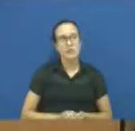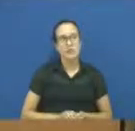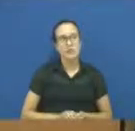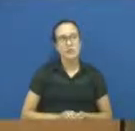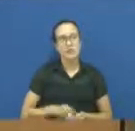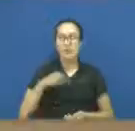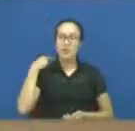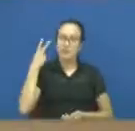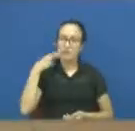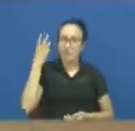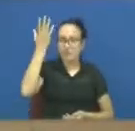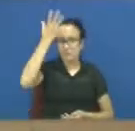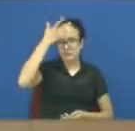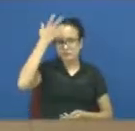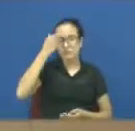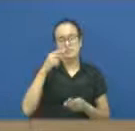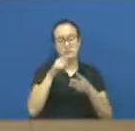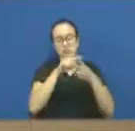Portanto, um bloco